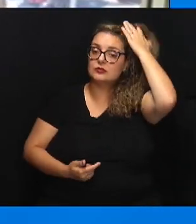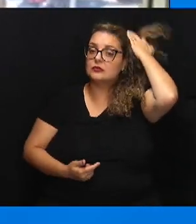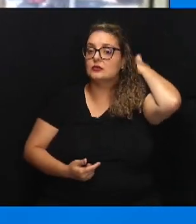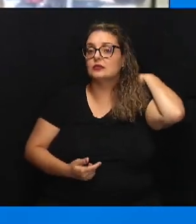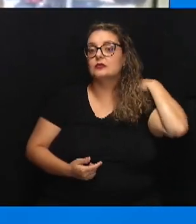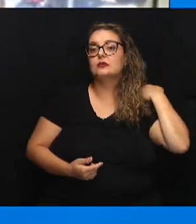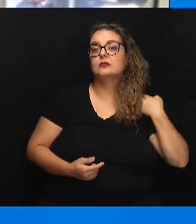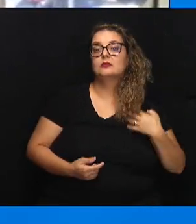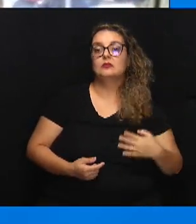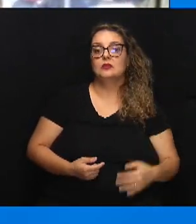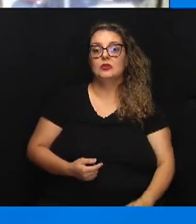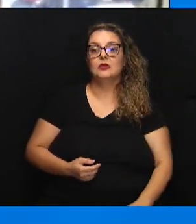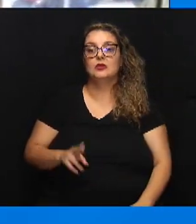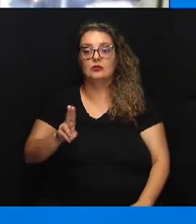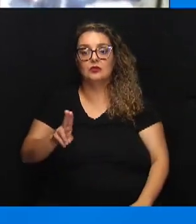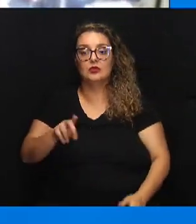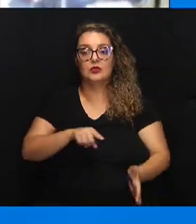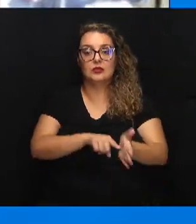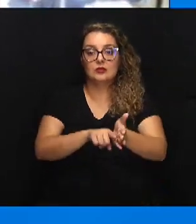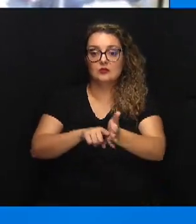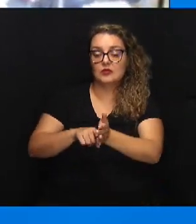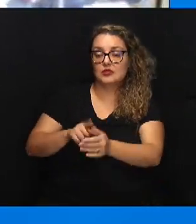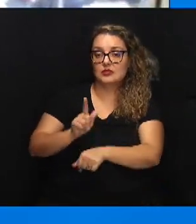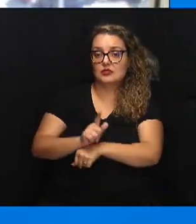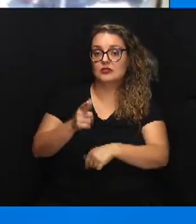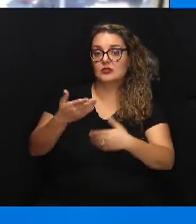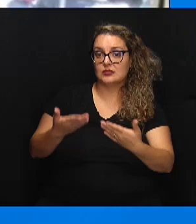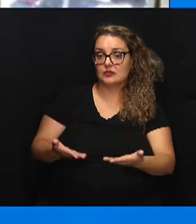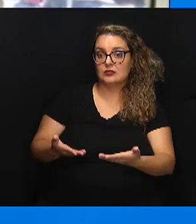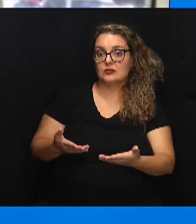tripé universitário, ensino, pesquisa e graduação.